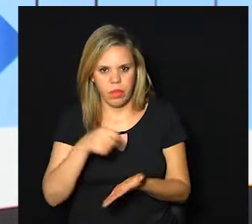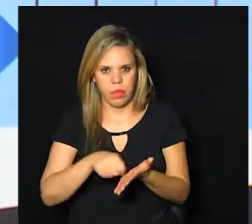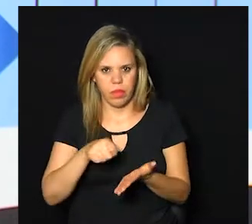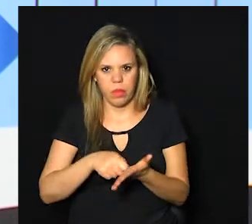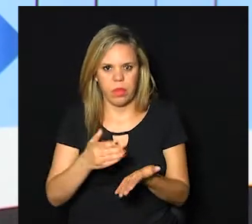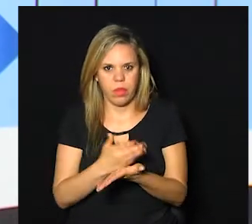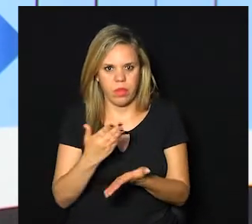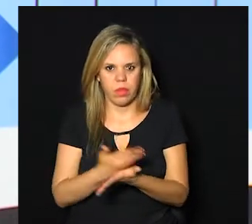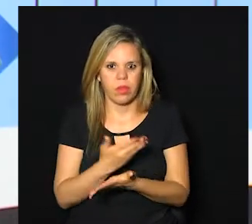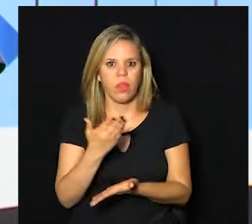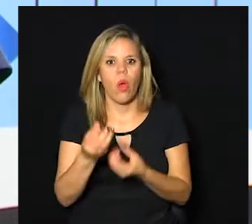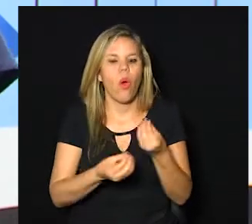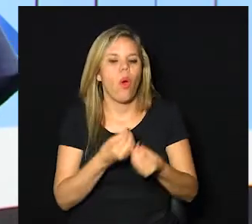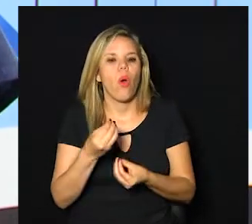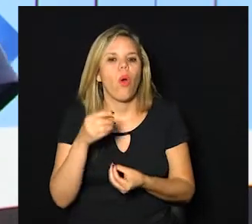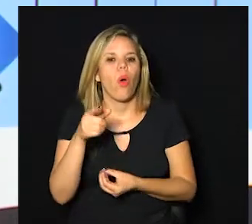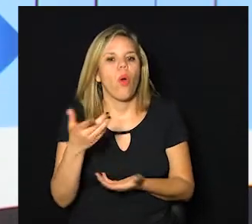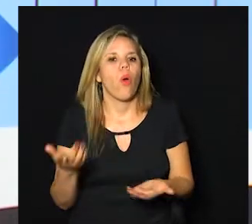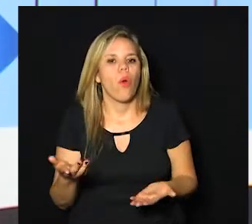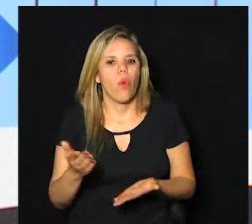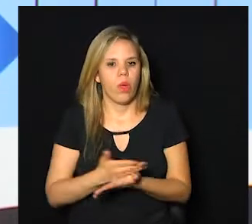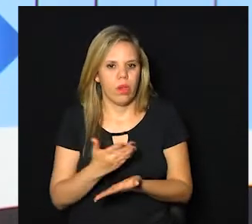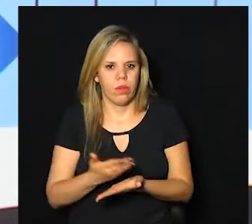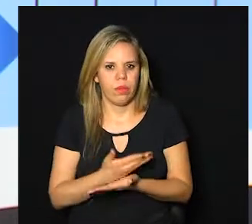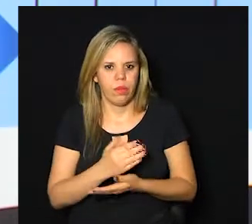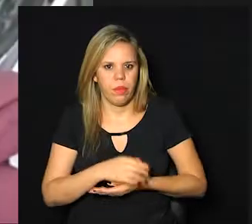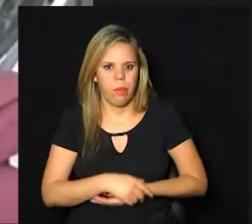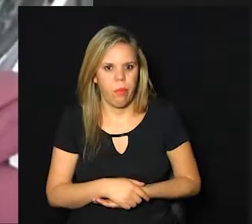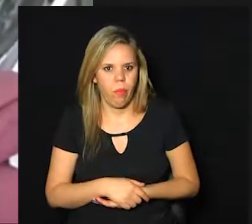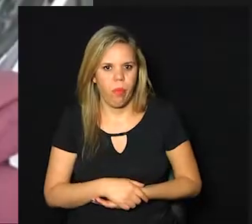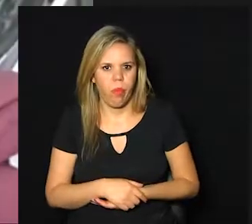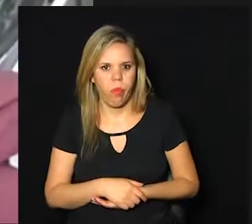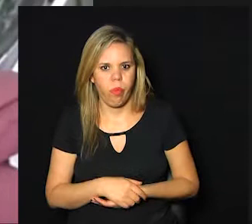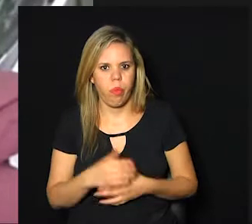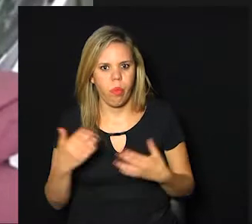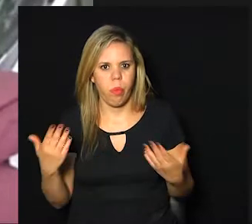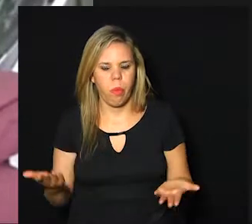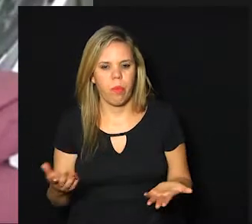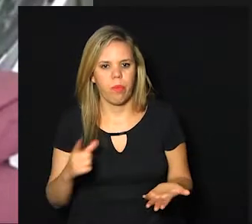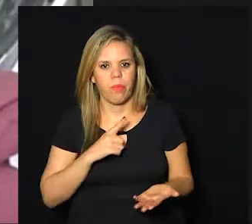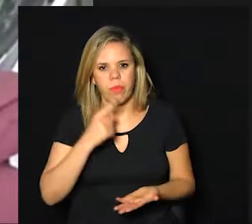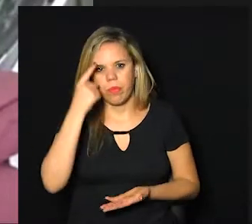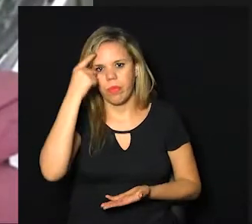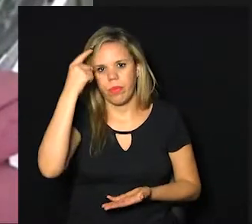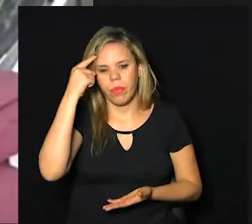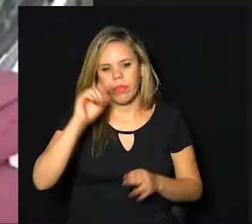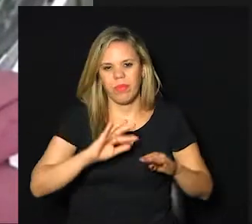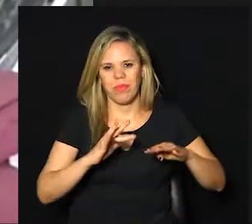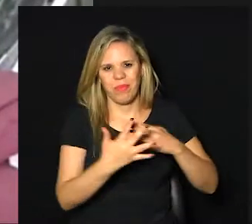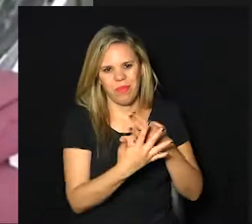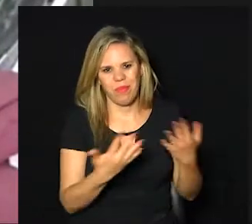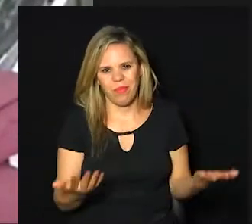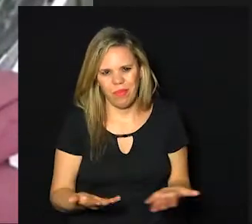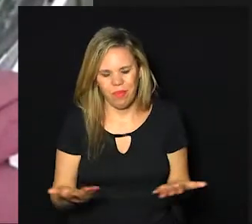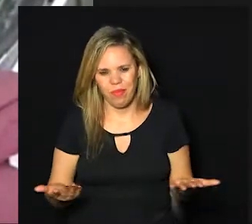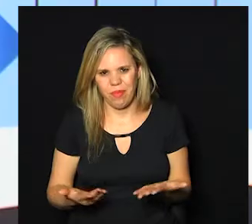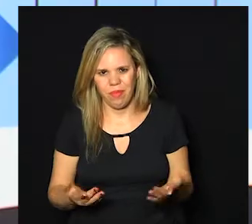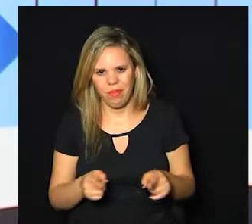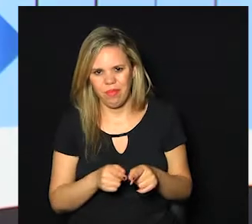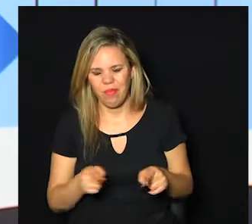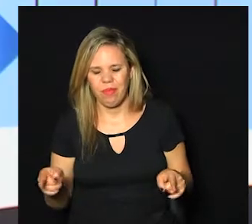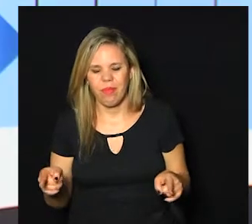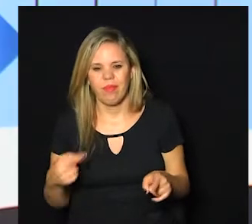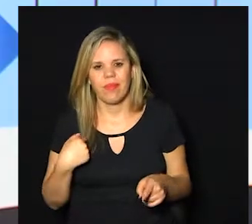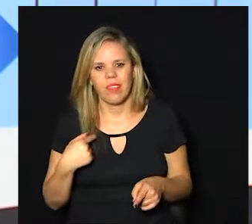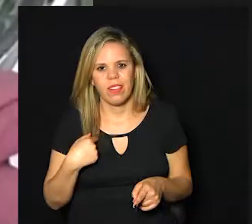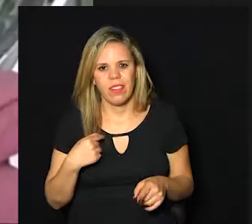livro sobre isso, como é que tá? Que pé que tá o livro? Então, eu tive essa ideia na quarentena, né? Essa quarentena.